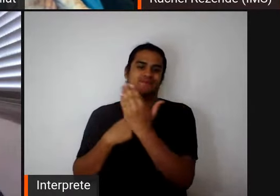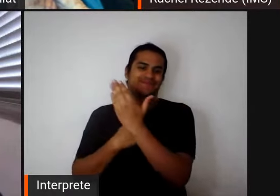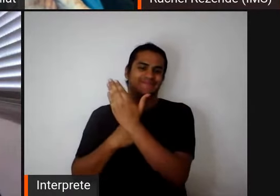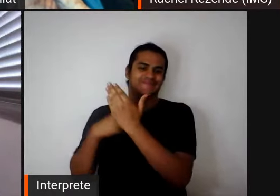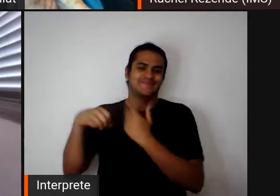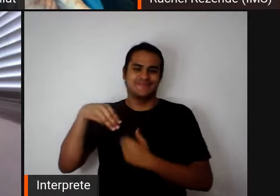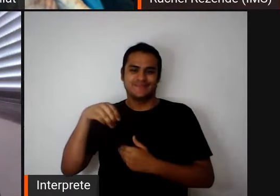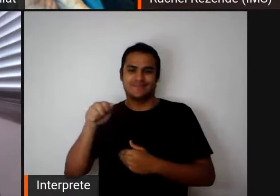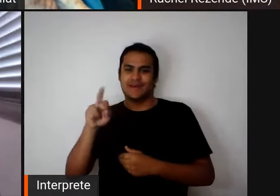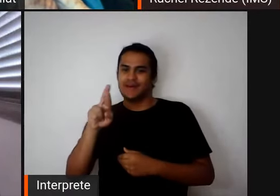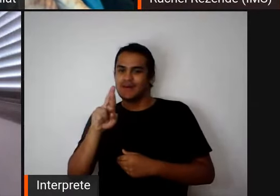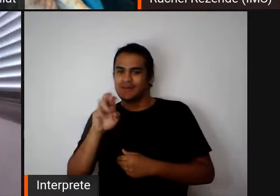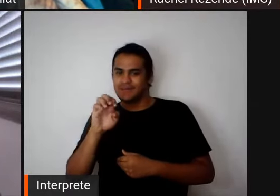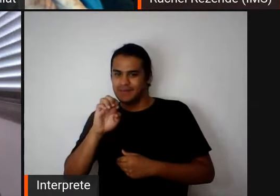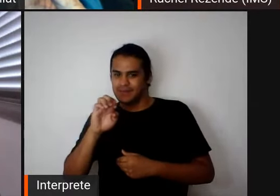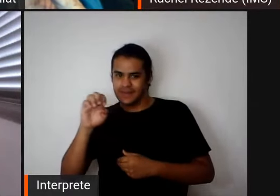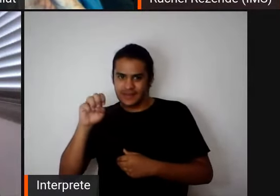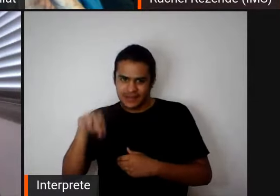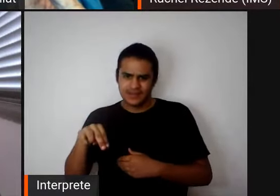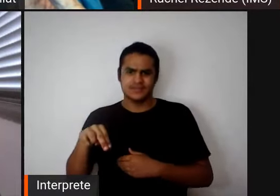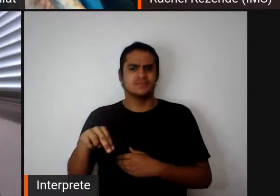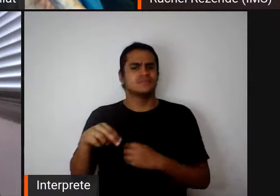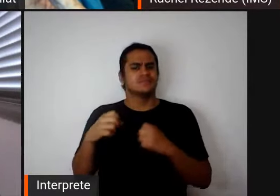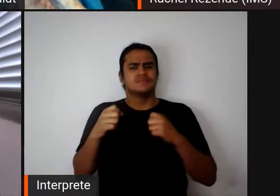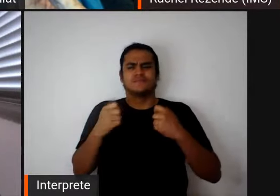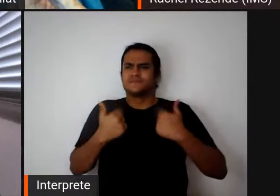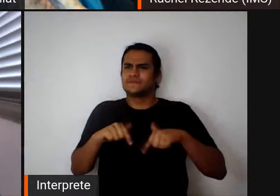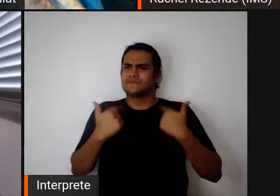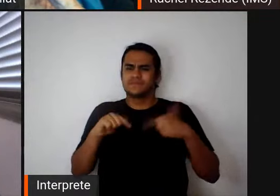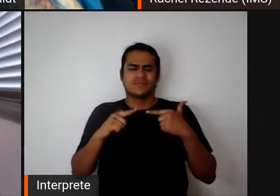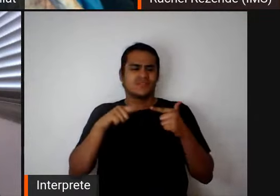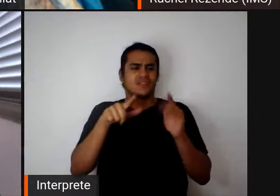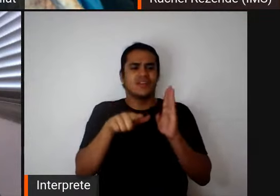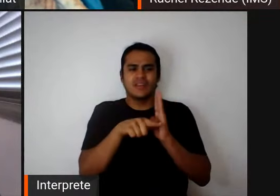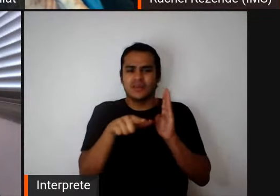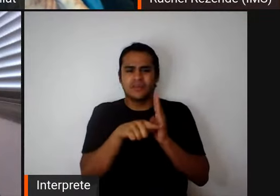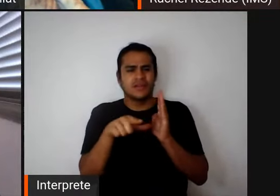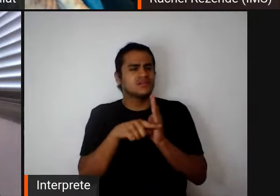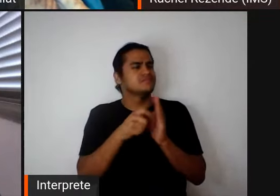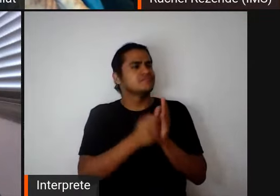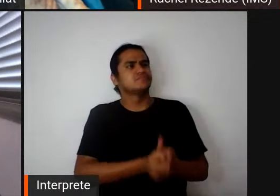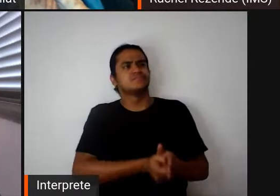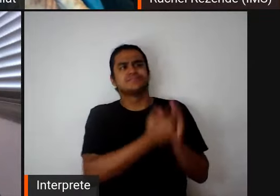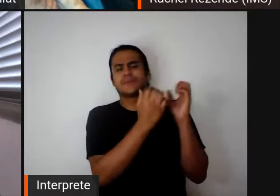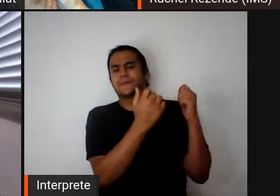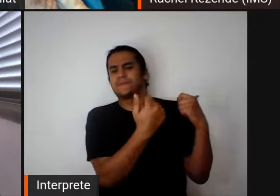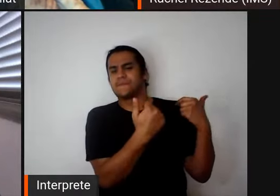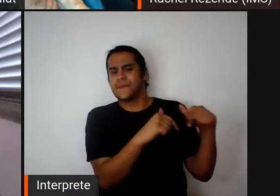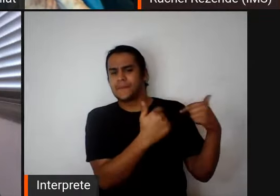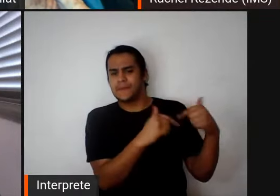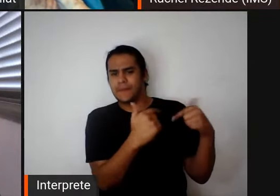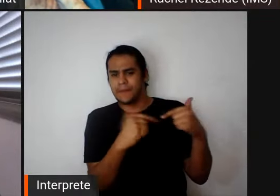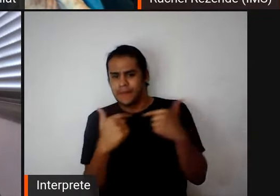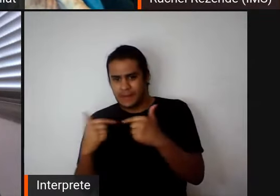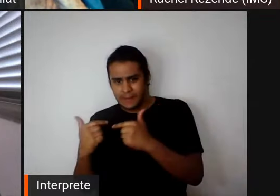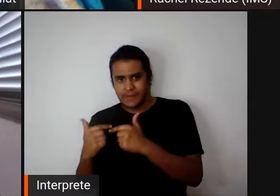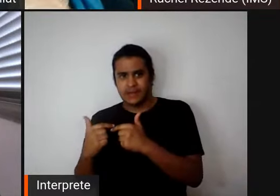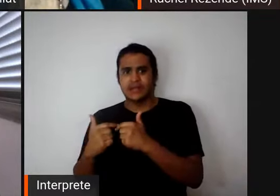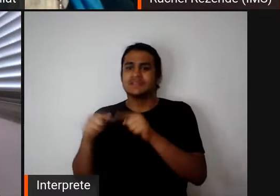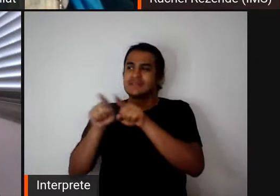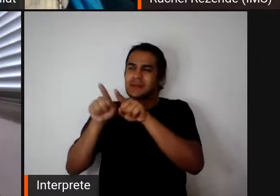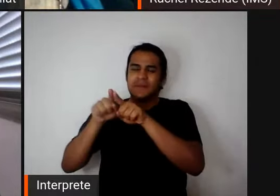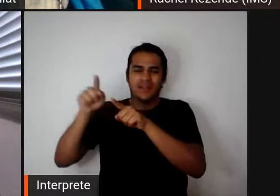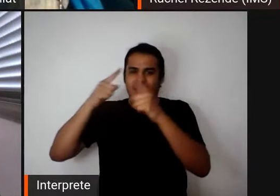diversos projetos no Instituto, ativamente envolvido, acompanhando as iniciativas de